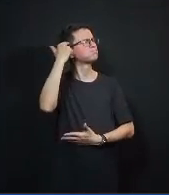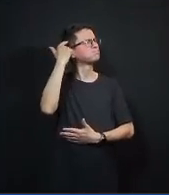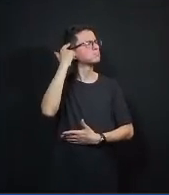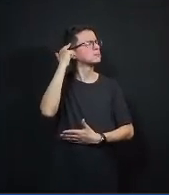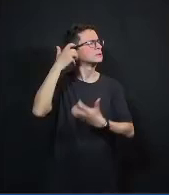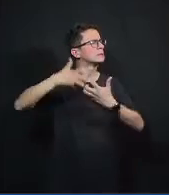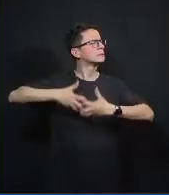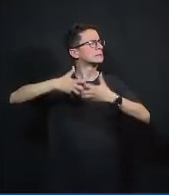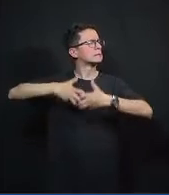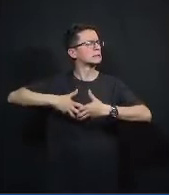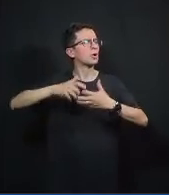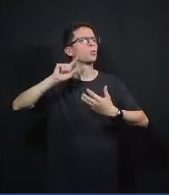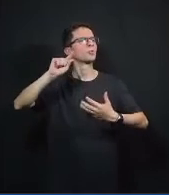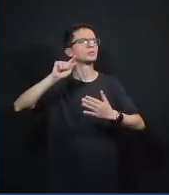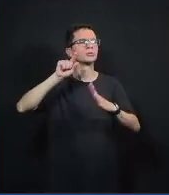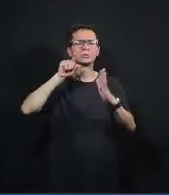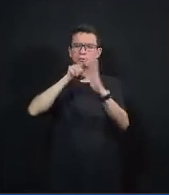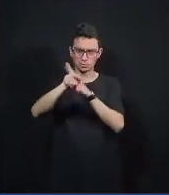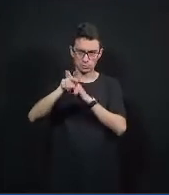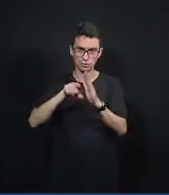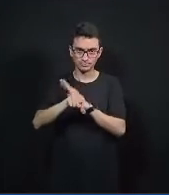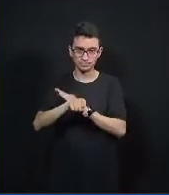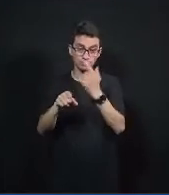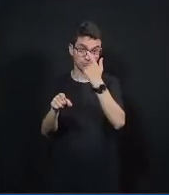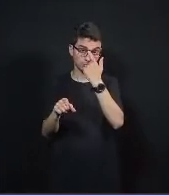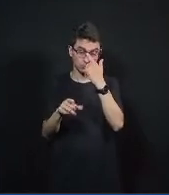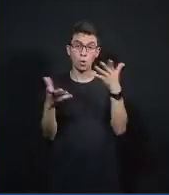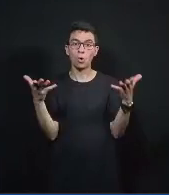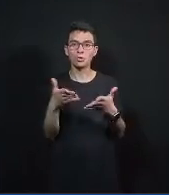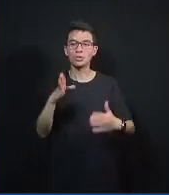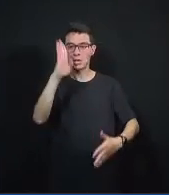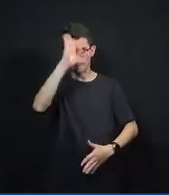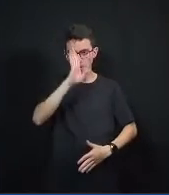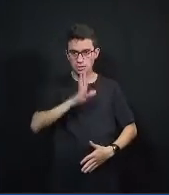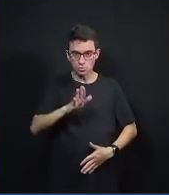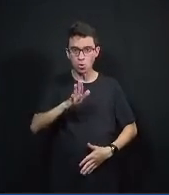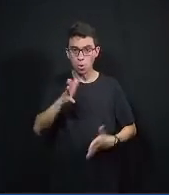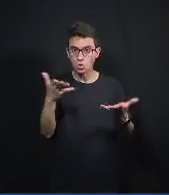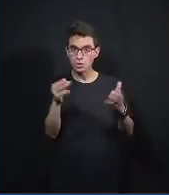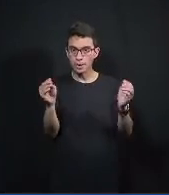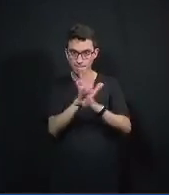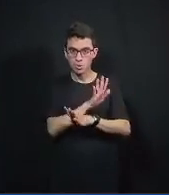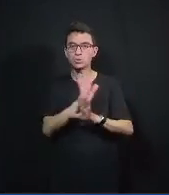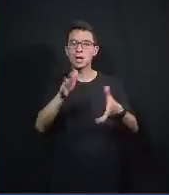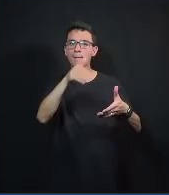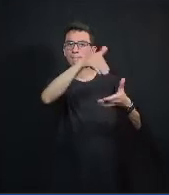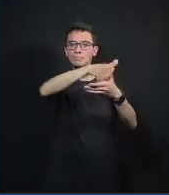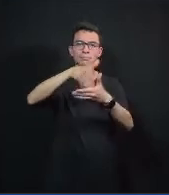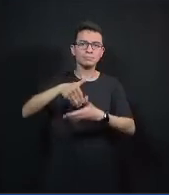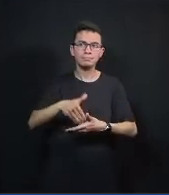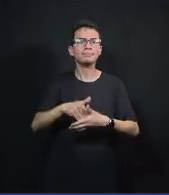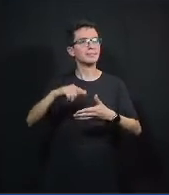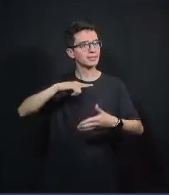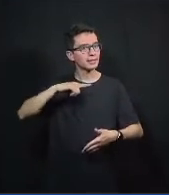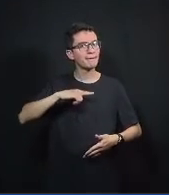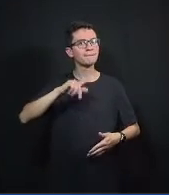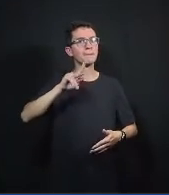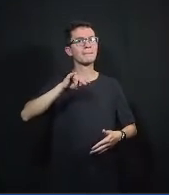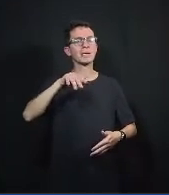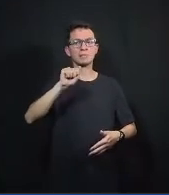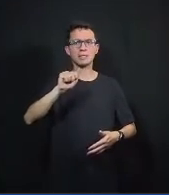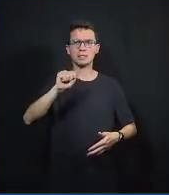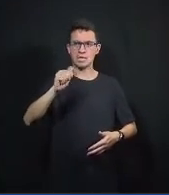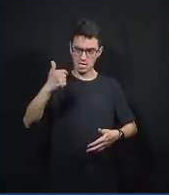eleições. Será que o Brasil está preparado para uma eleição em ano de pandemia? Será que nós, cidadãos, podemos mesmo ir